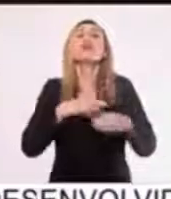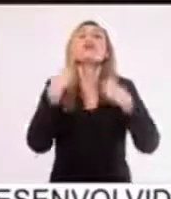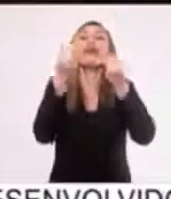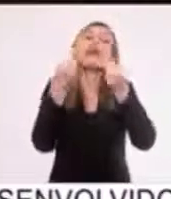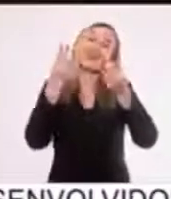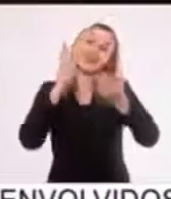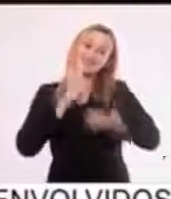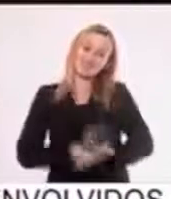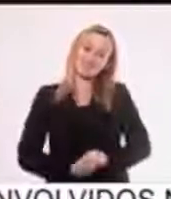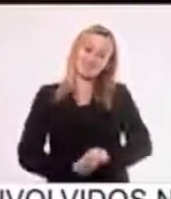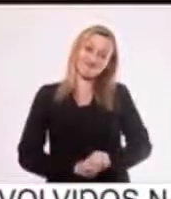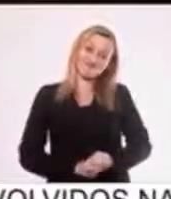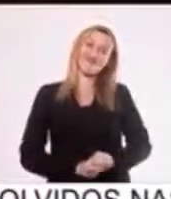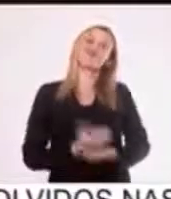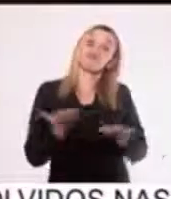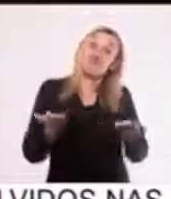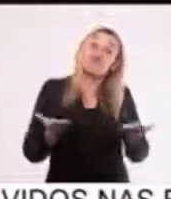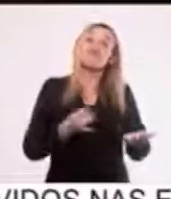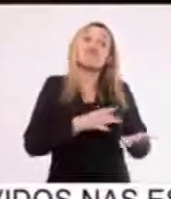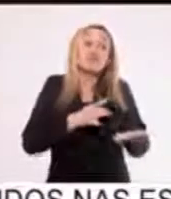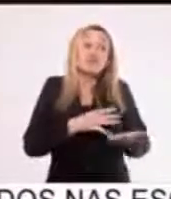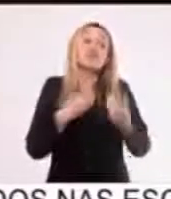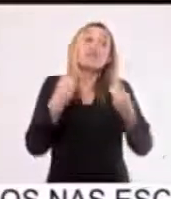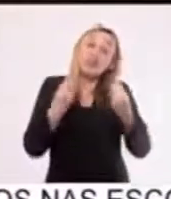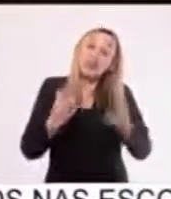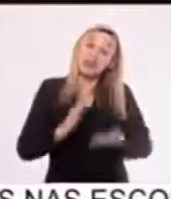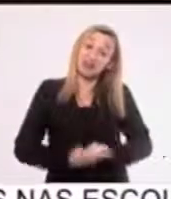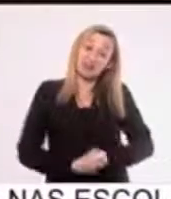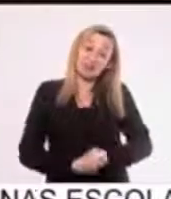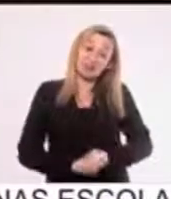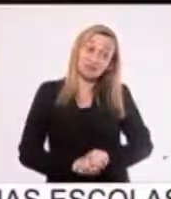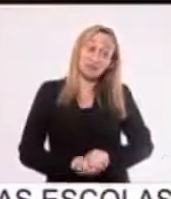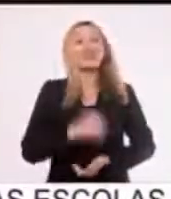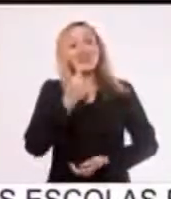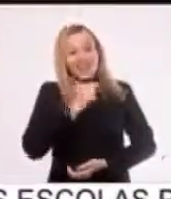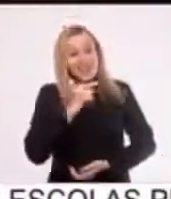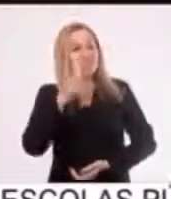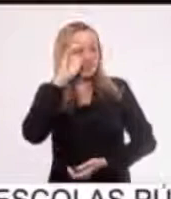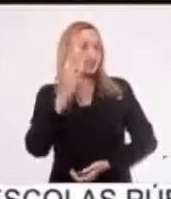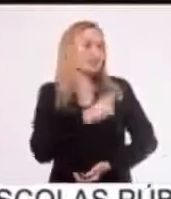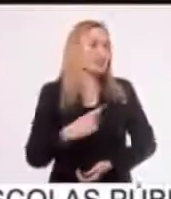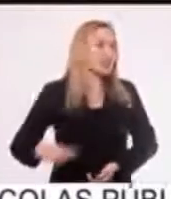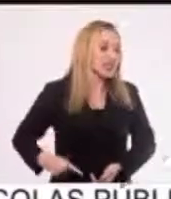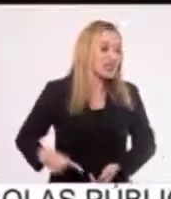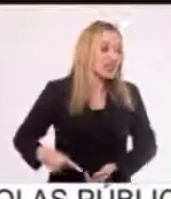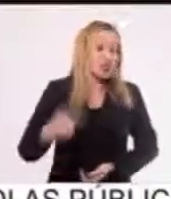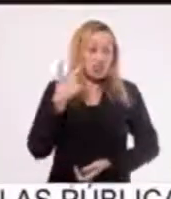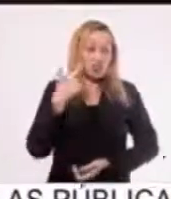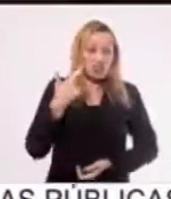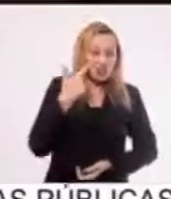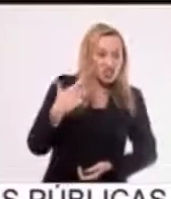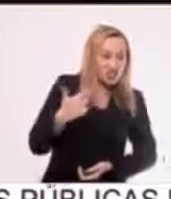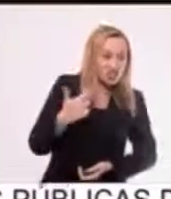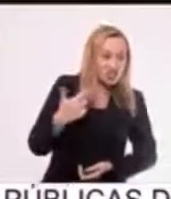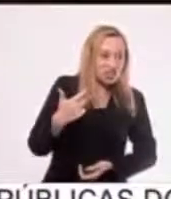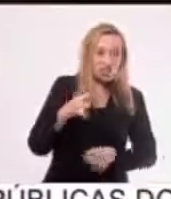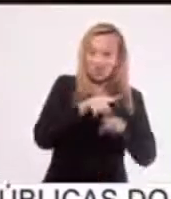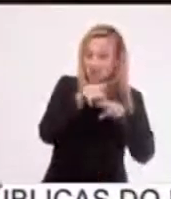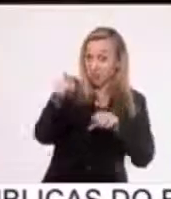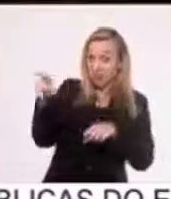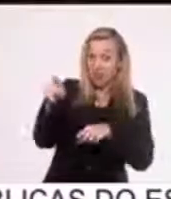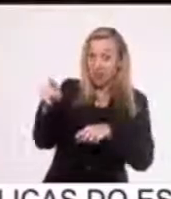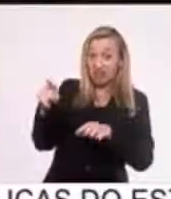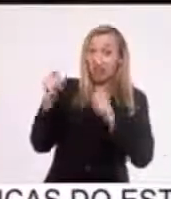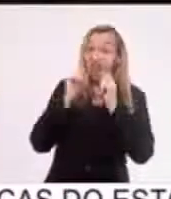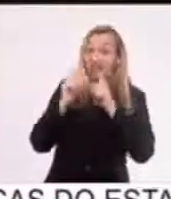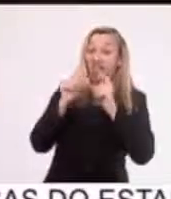A roubalheira? O desvio de dinheiro? Engraçado, presidente, que eu não vi aqui essa balbúrdia,